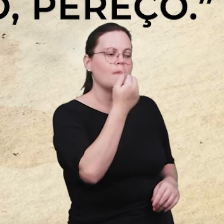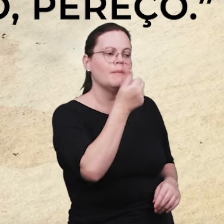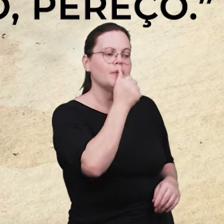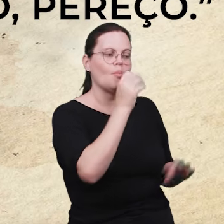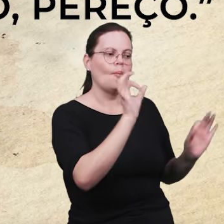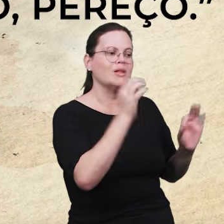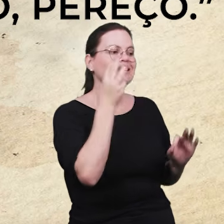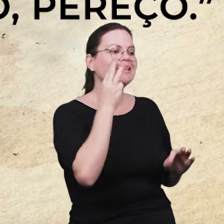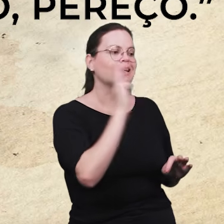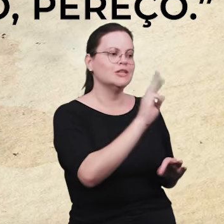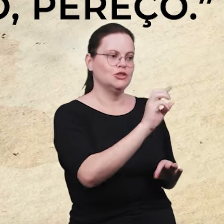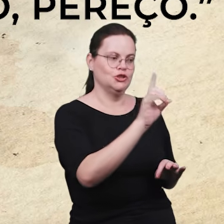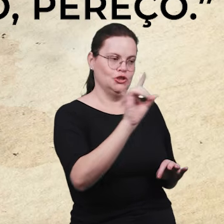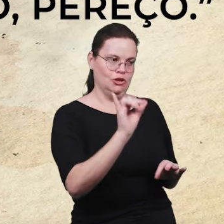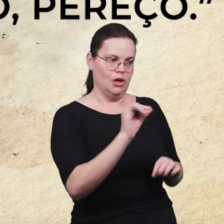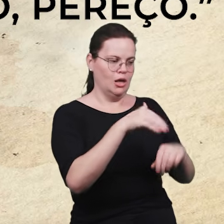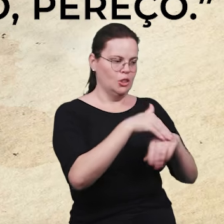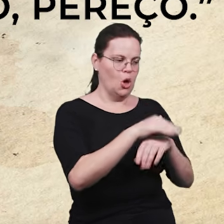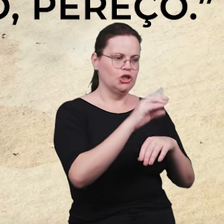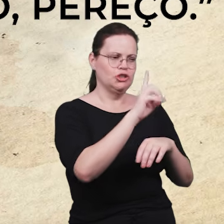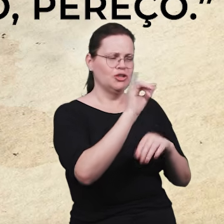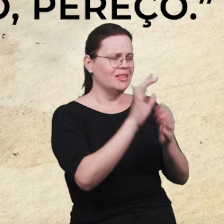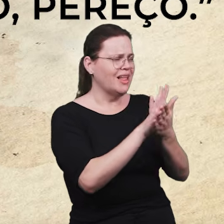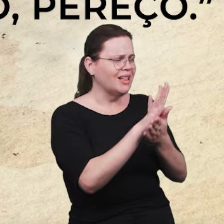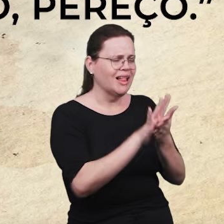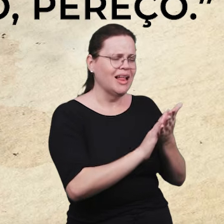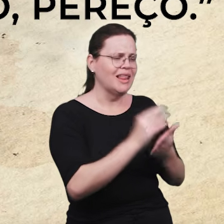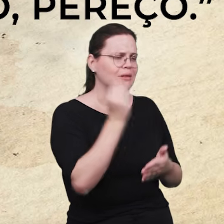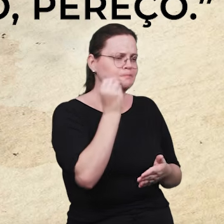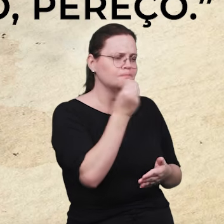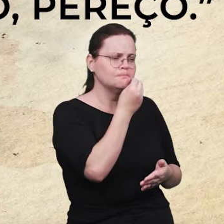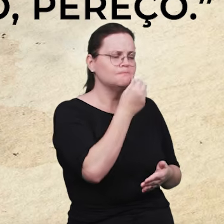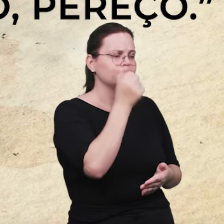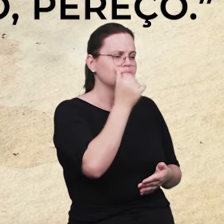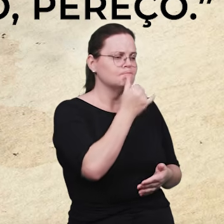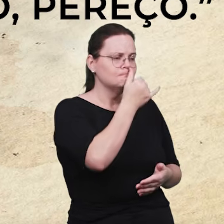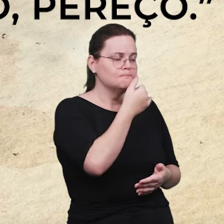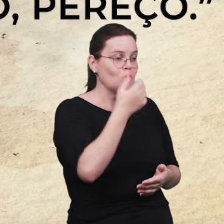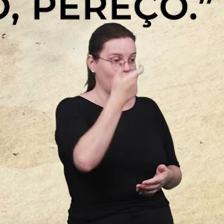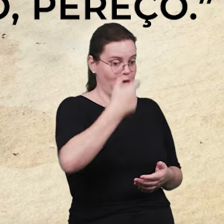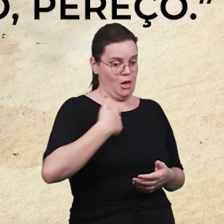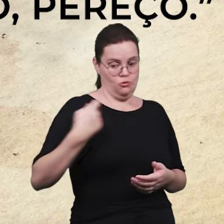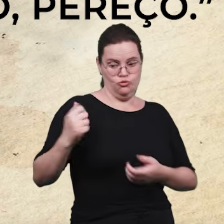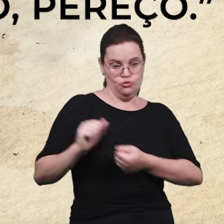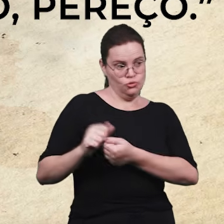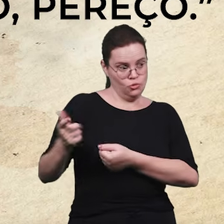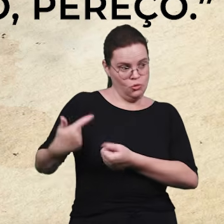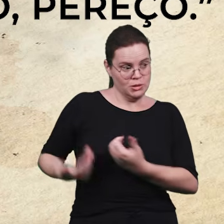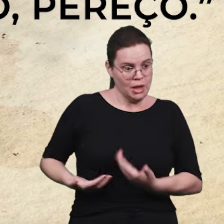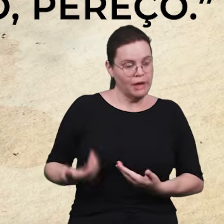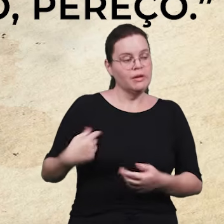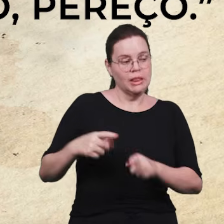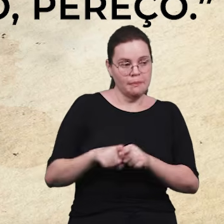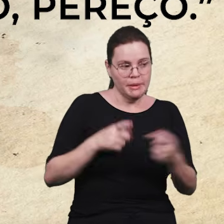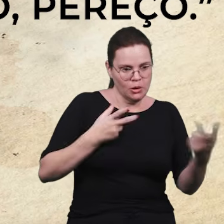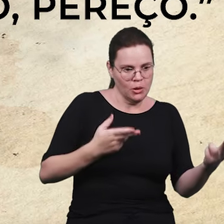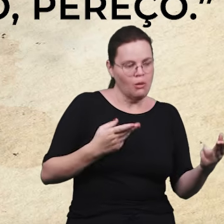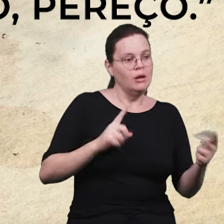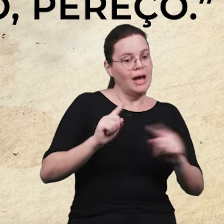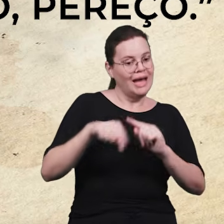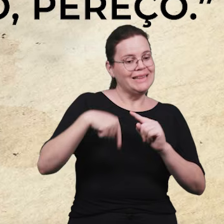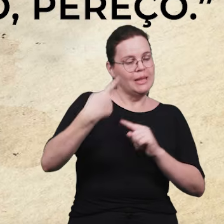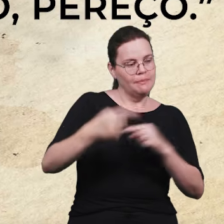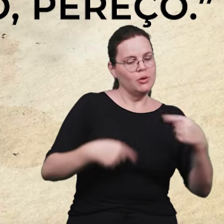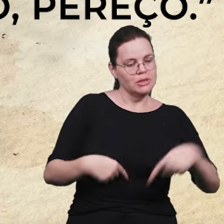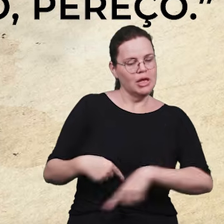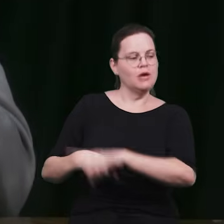dia nem de noite, e eu e minhas moças também assim jejuaremos, e assim terei com o rei, ainda que não é segundo a lei,